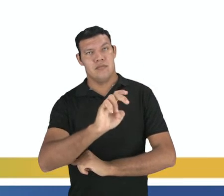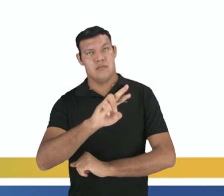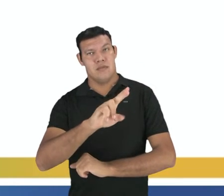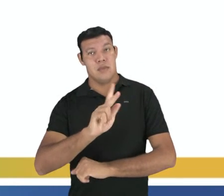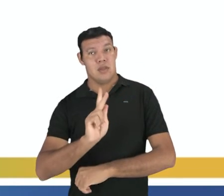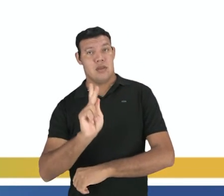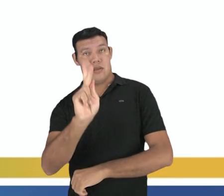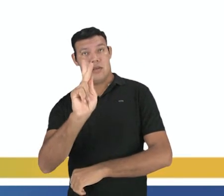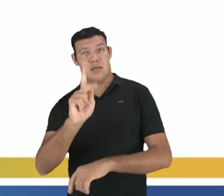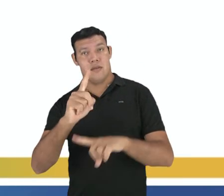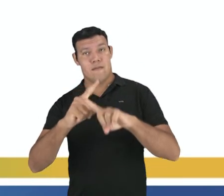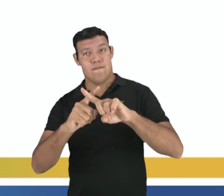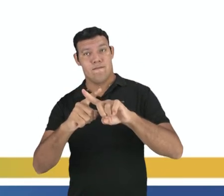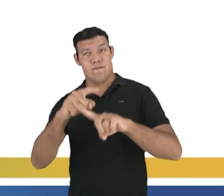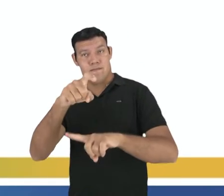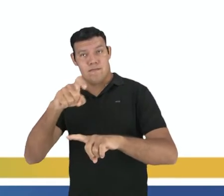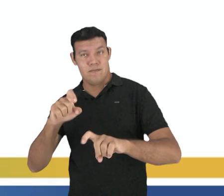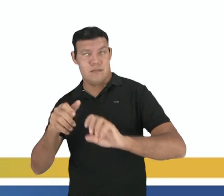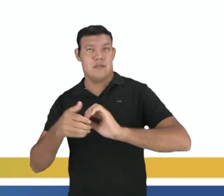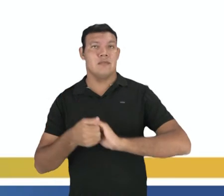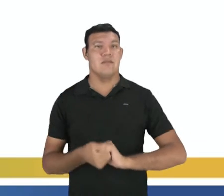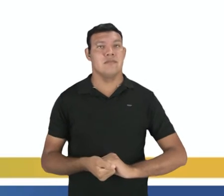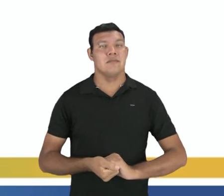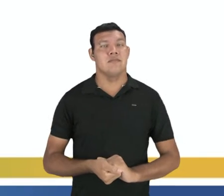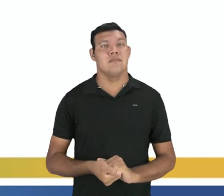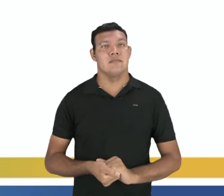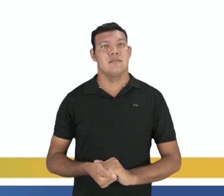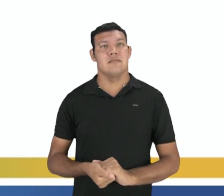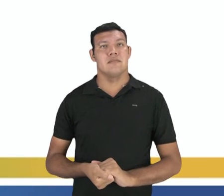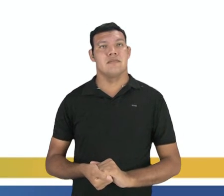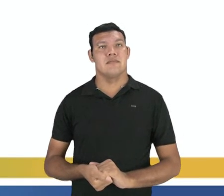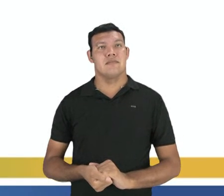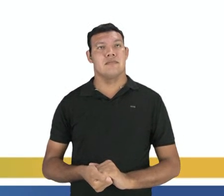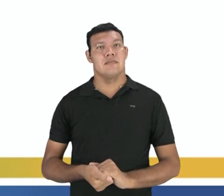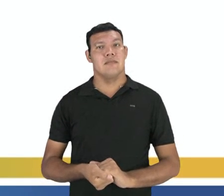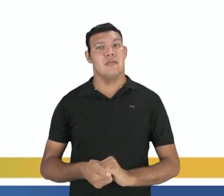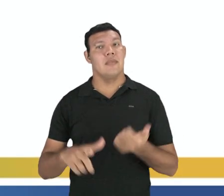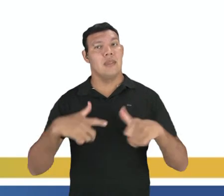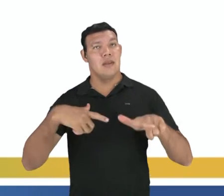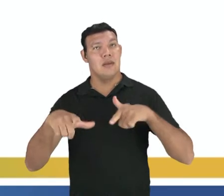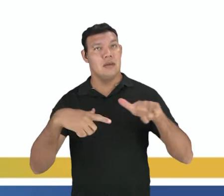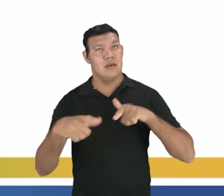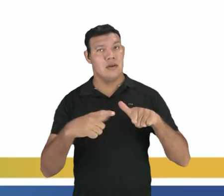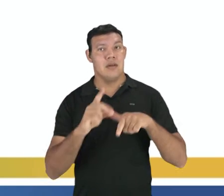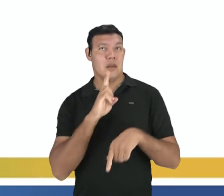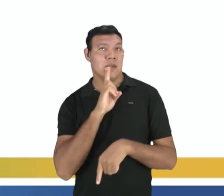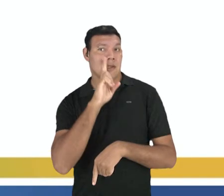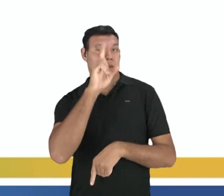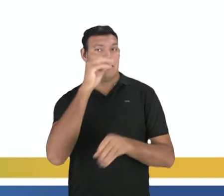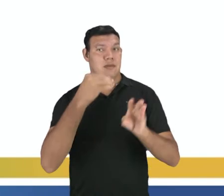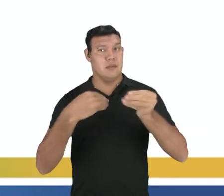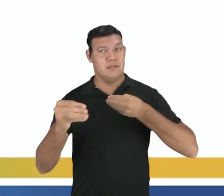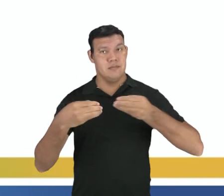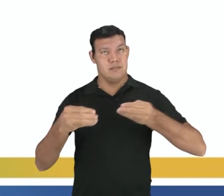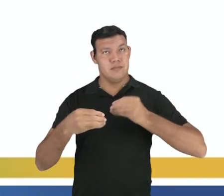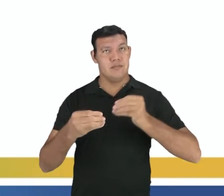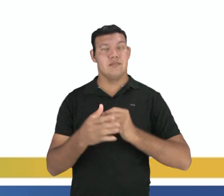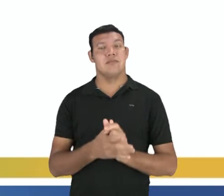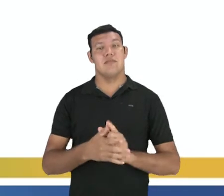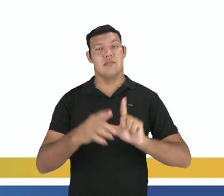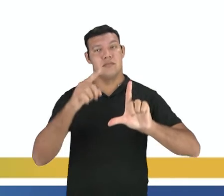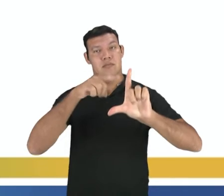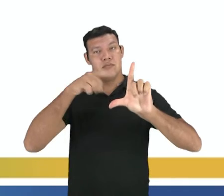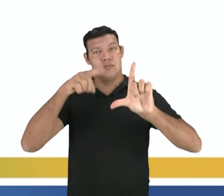da mola e X é a deformação como calcular o trabalho da força elástica eu vou usar um gráfico nesse tipo